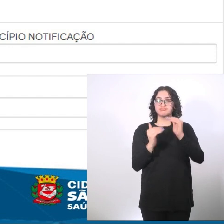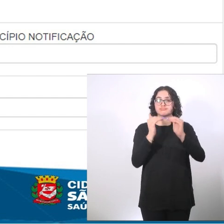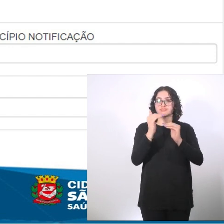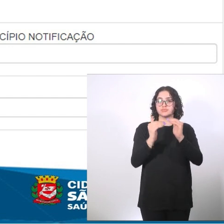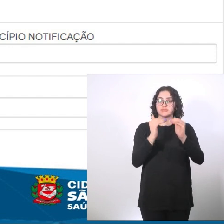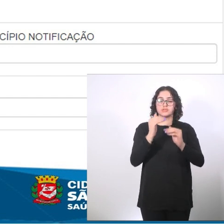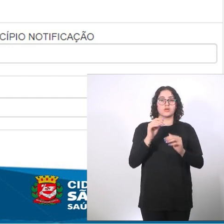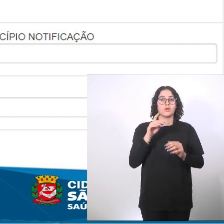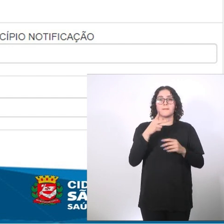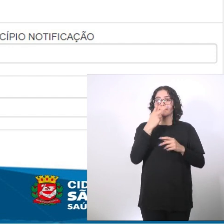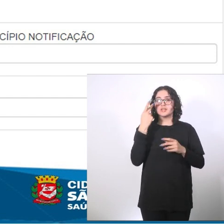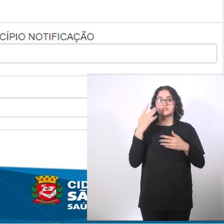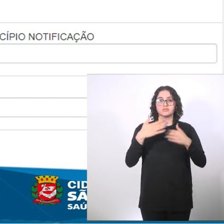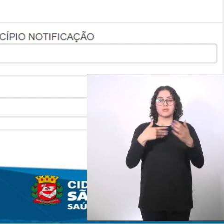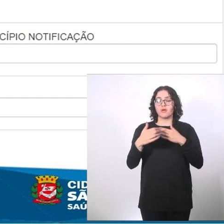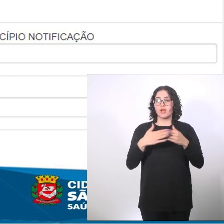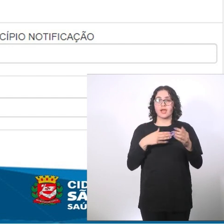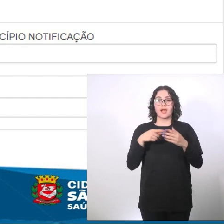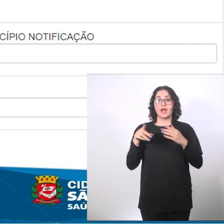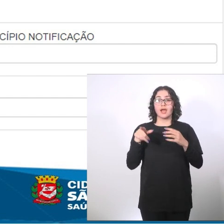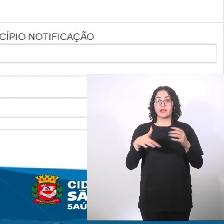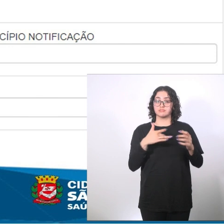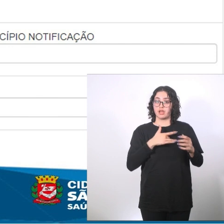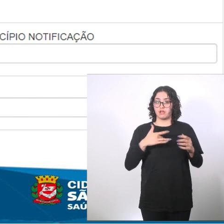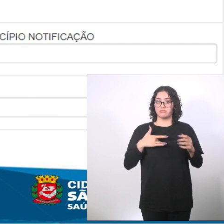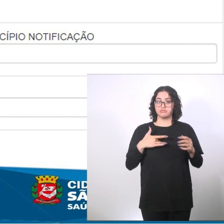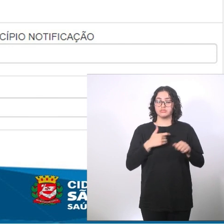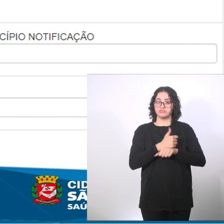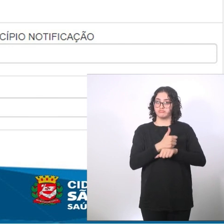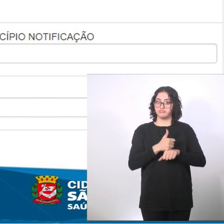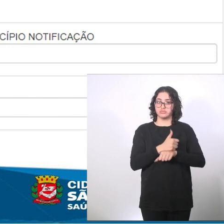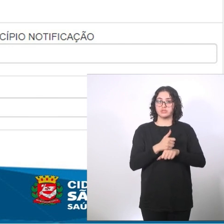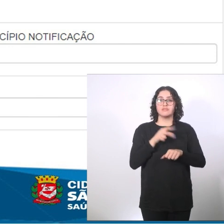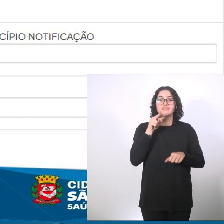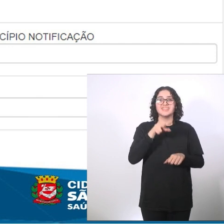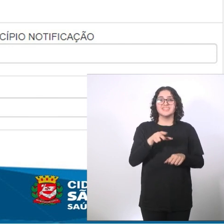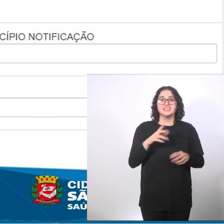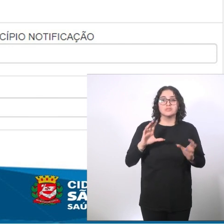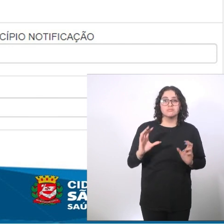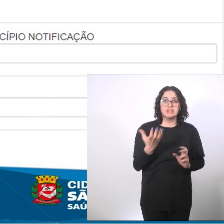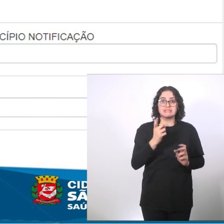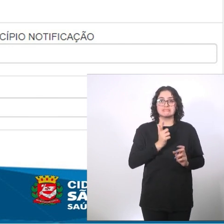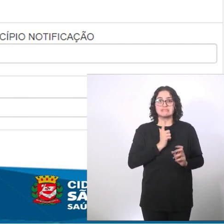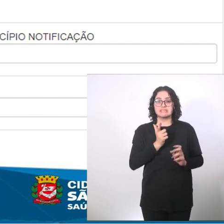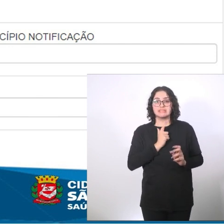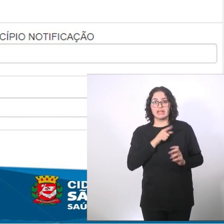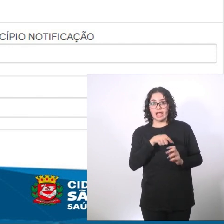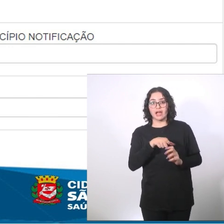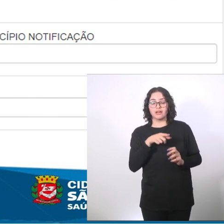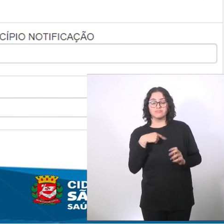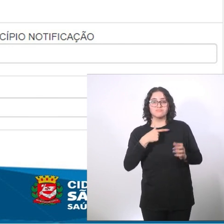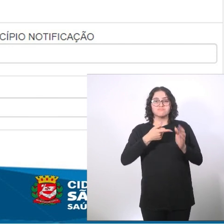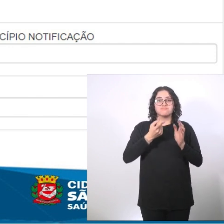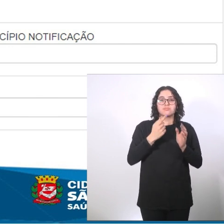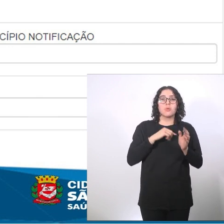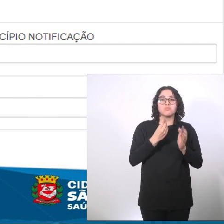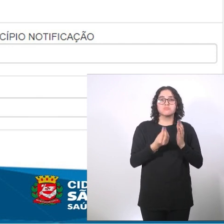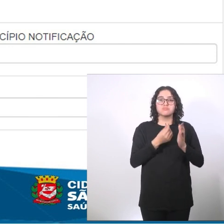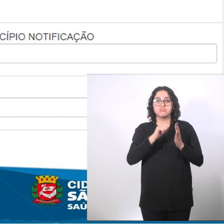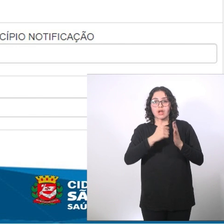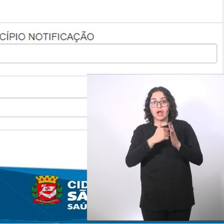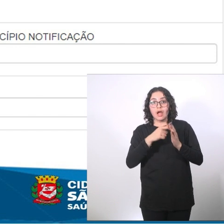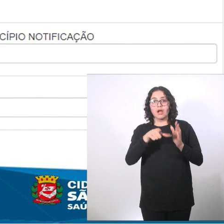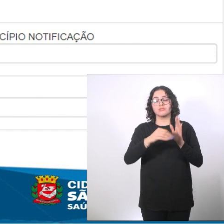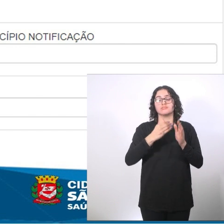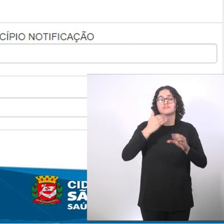qualquer profissional de saúde, encontrando um caso suspeito, avaliando esse caso suspeito, deve fazer a notificação.